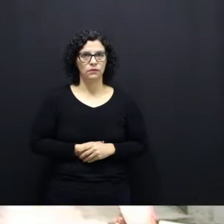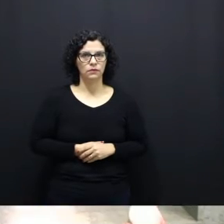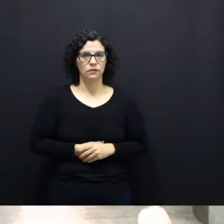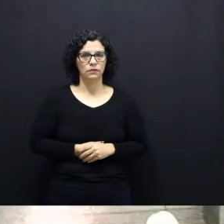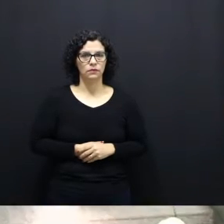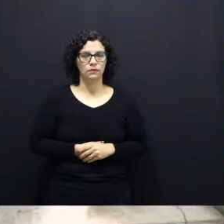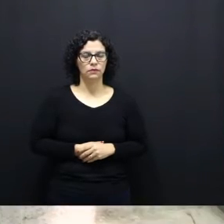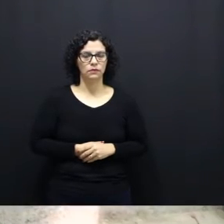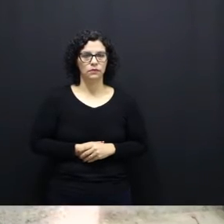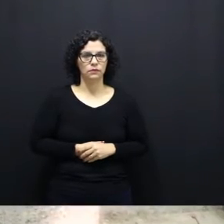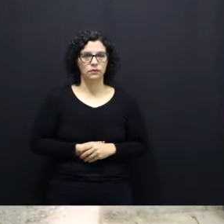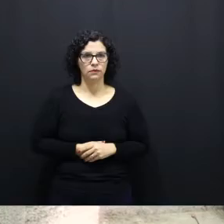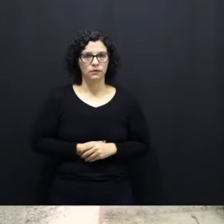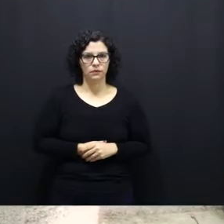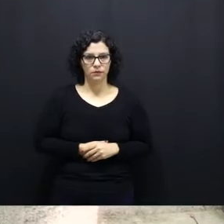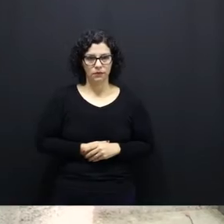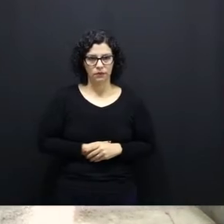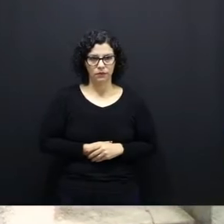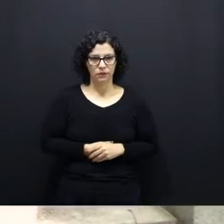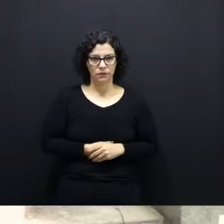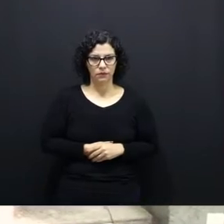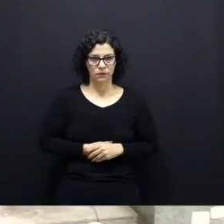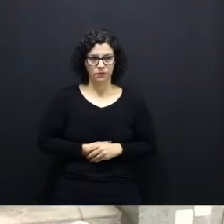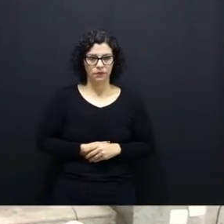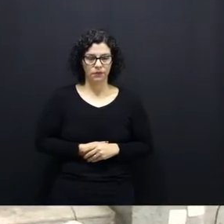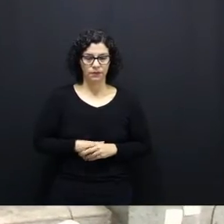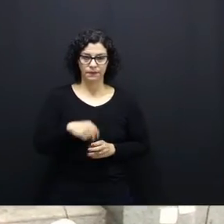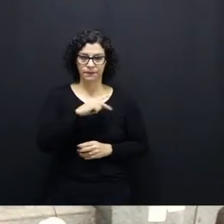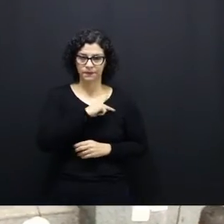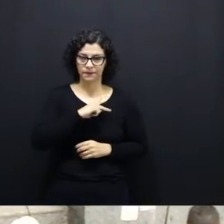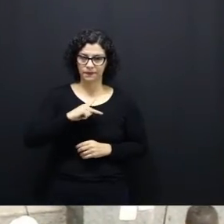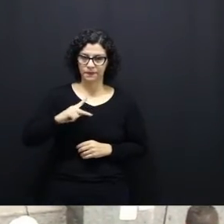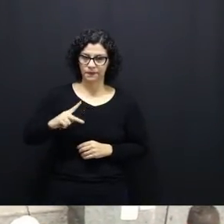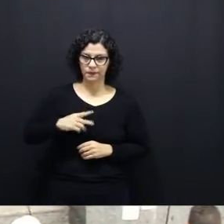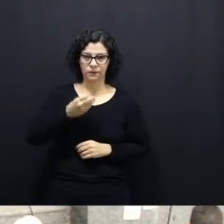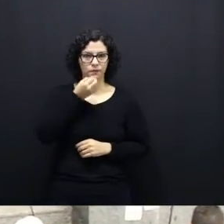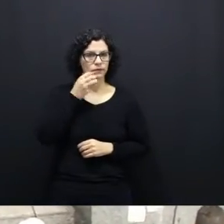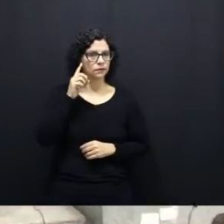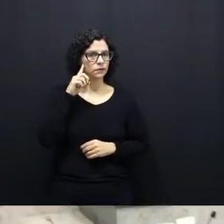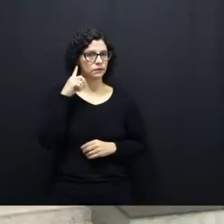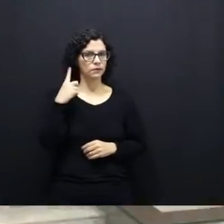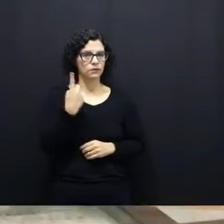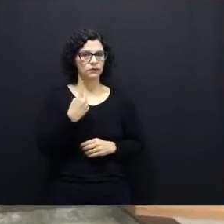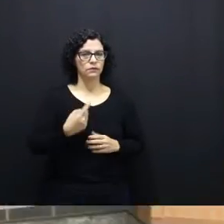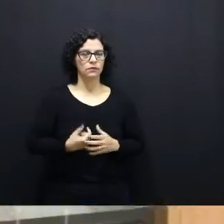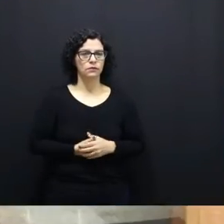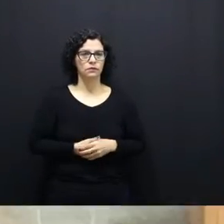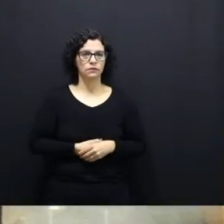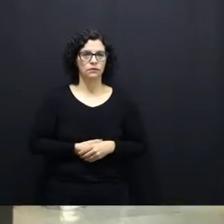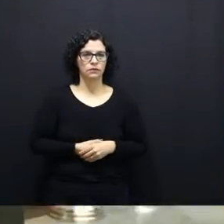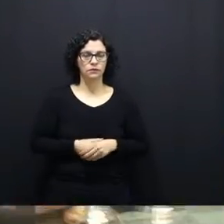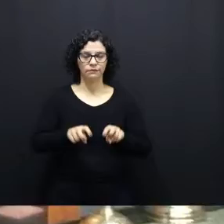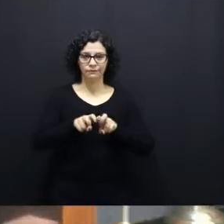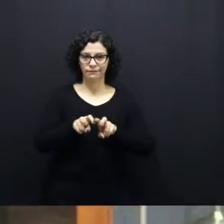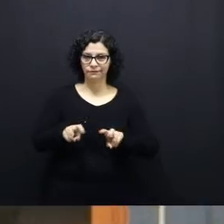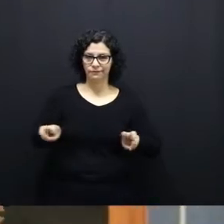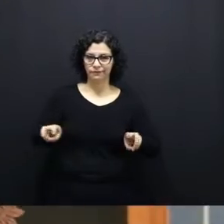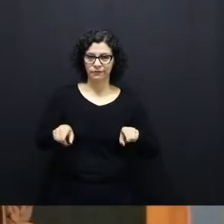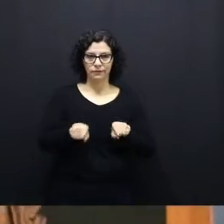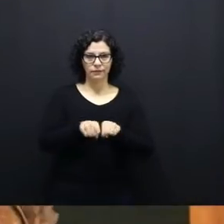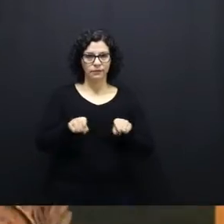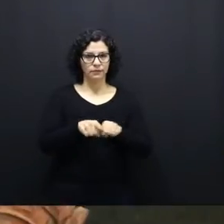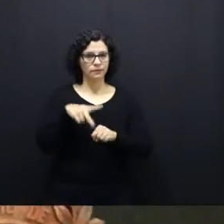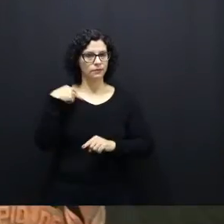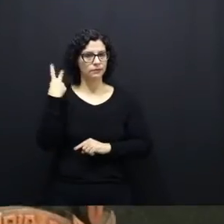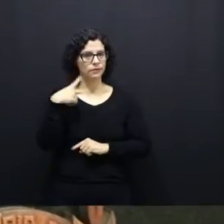E aí eu sou presidente Bom dia a mesa diretiva nobres